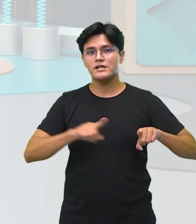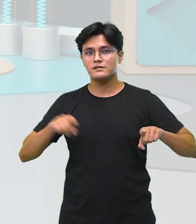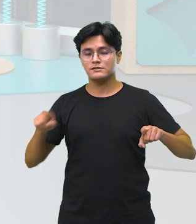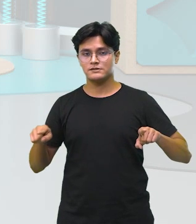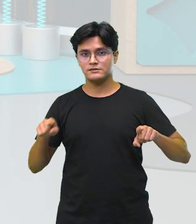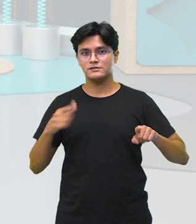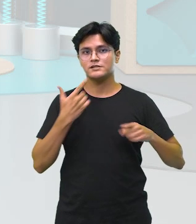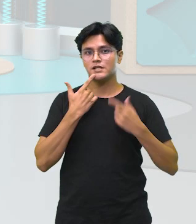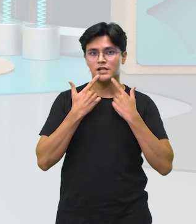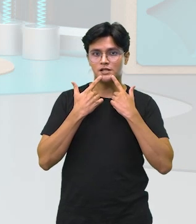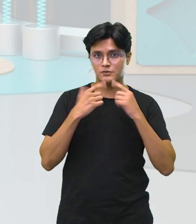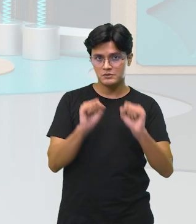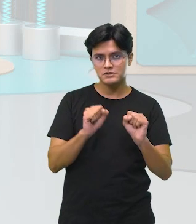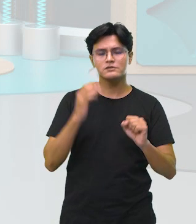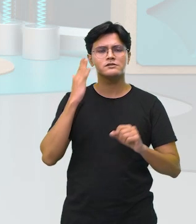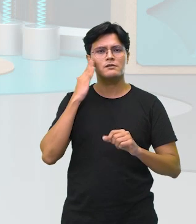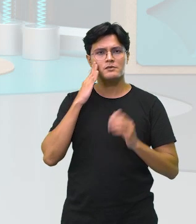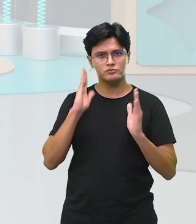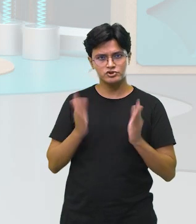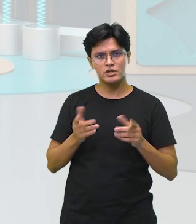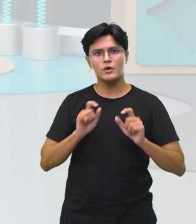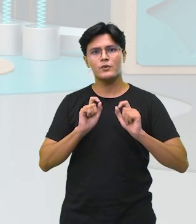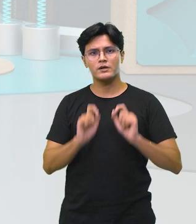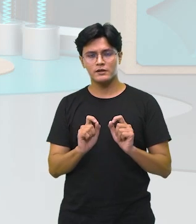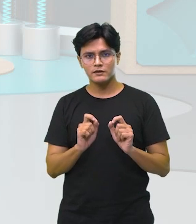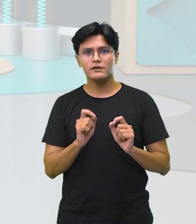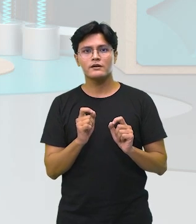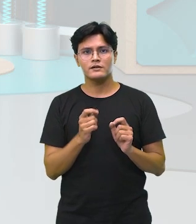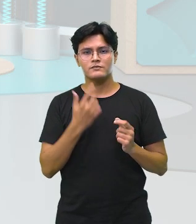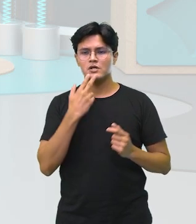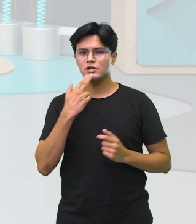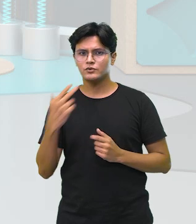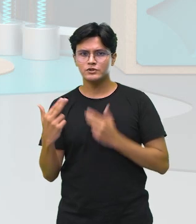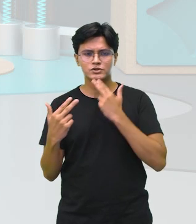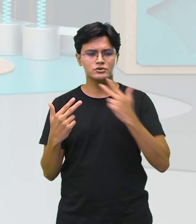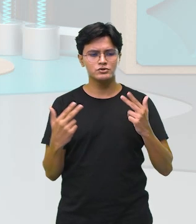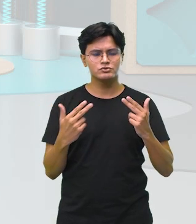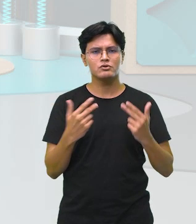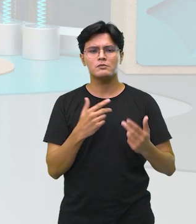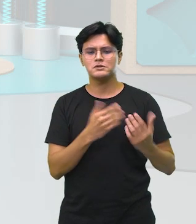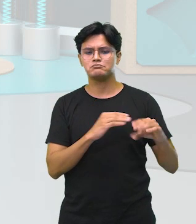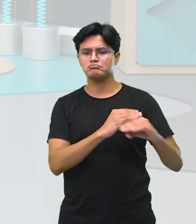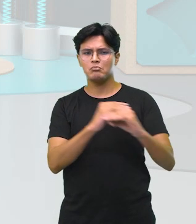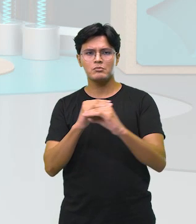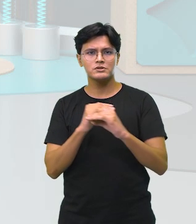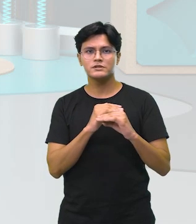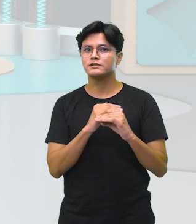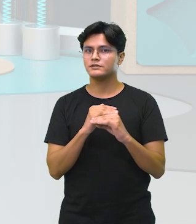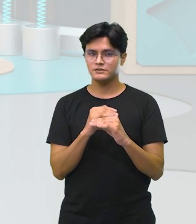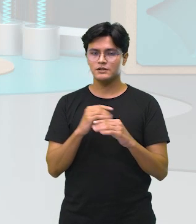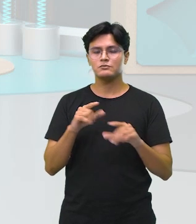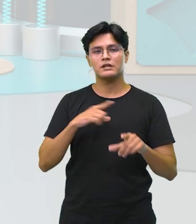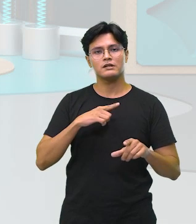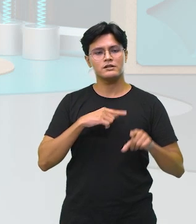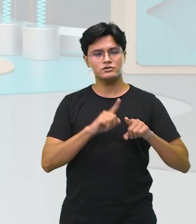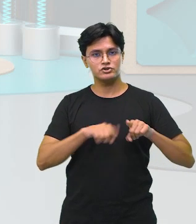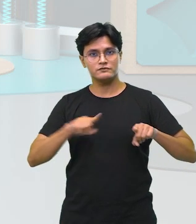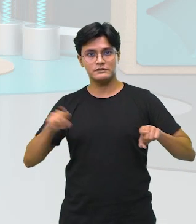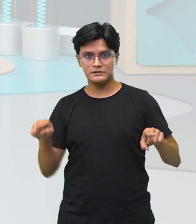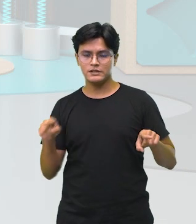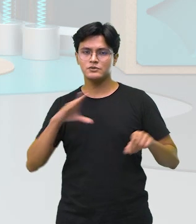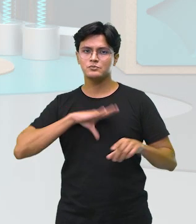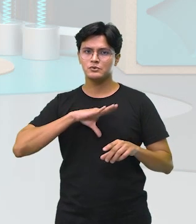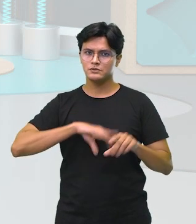aí que as línguas não são homogêneas né Elas têm a diversidade ali entre elas e a própria língua portuguesa também vai seguir essa